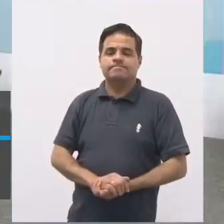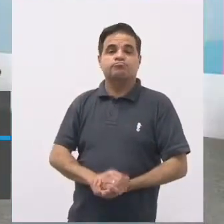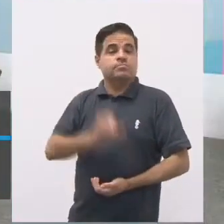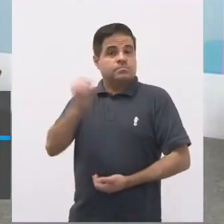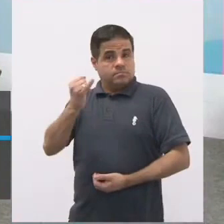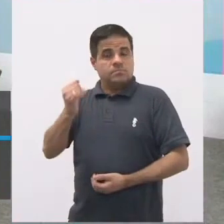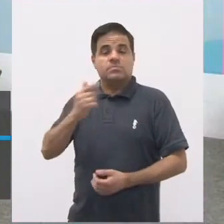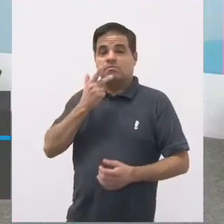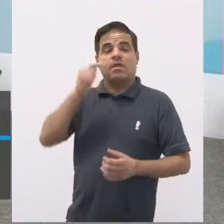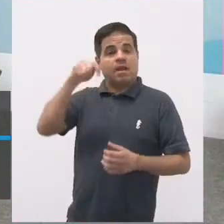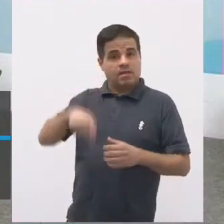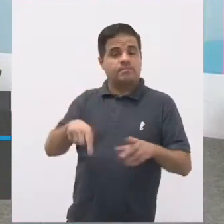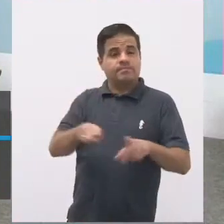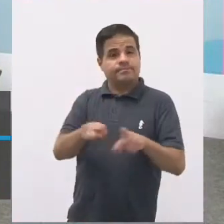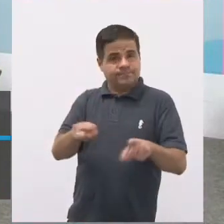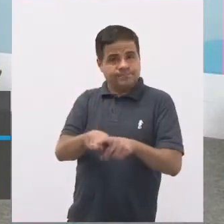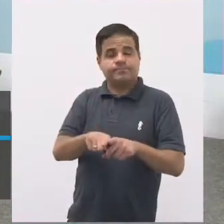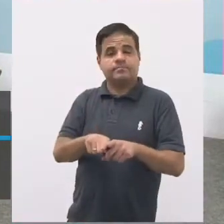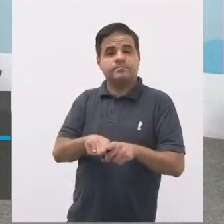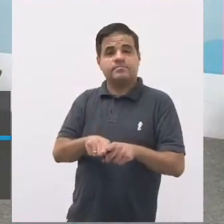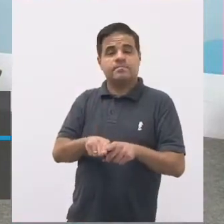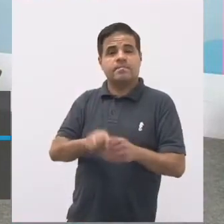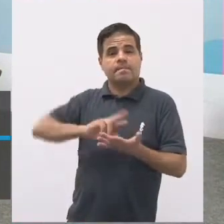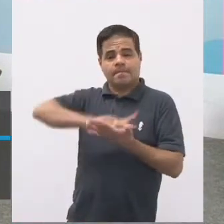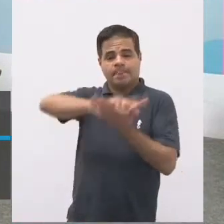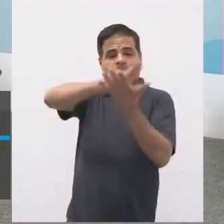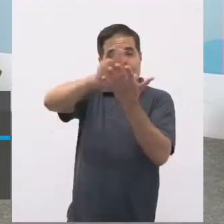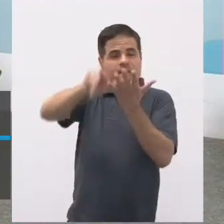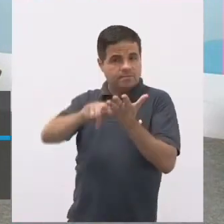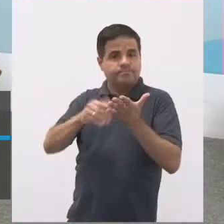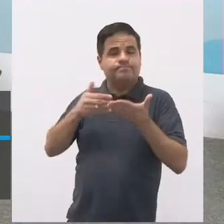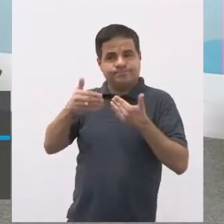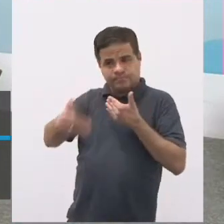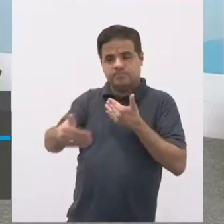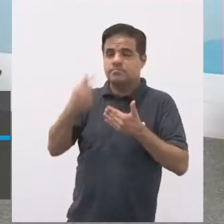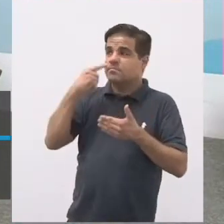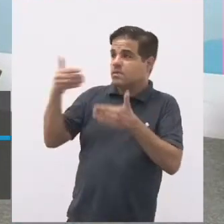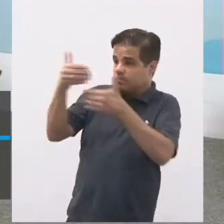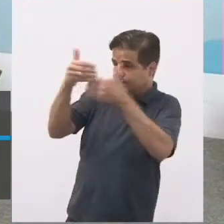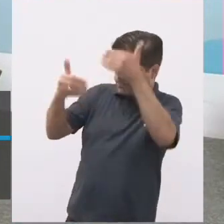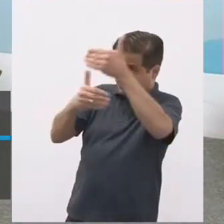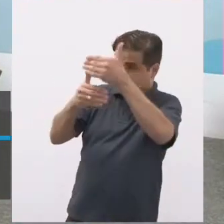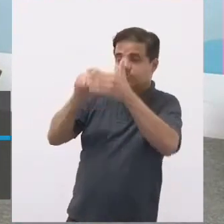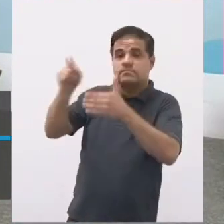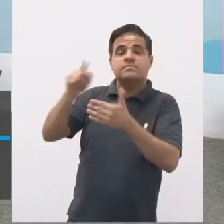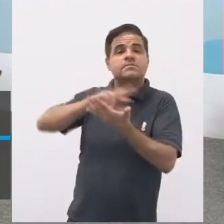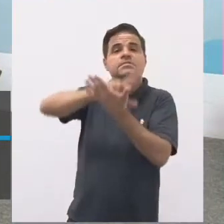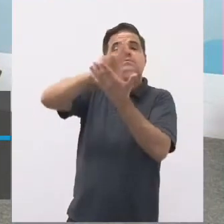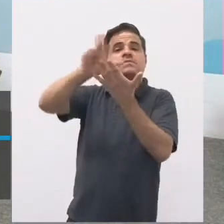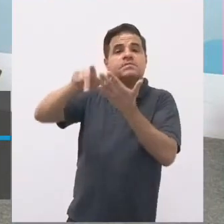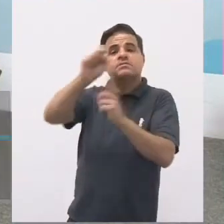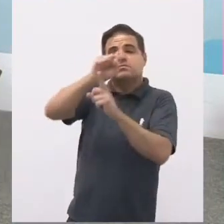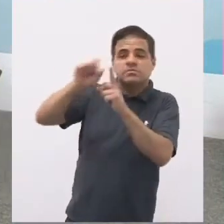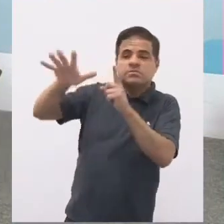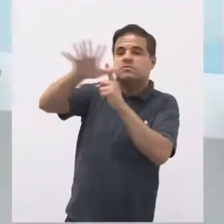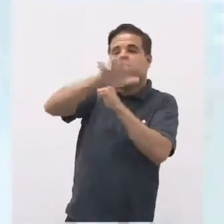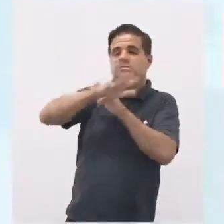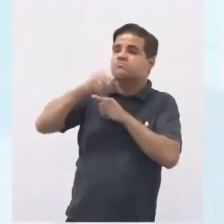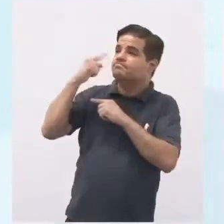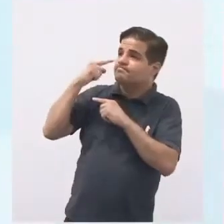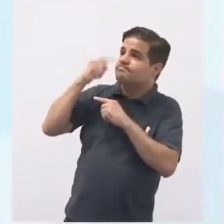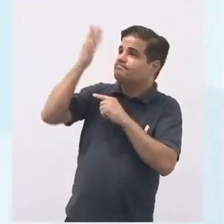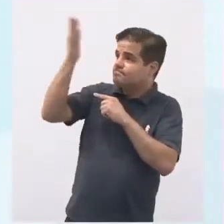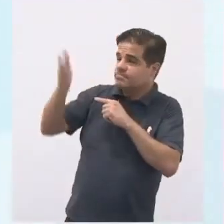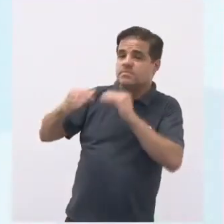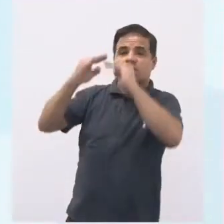aí na sua fala, retomando um pouquinho, a questão da diversidade, por favor, volta um pouquinho o slide anterior, na diversidade da sociedade. Você vê que a diversidade da